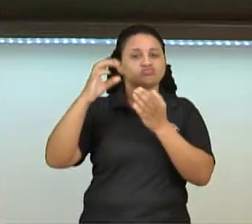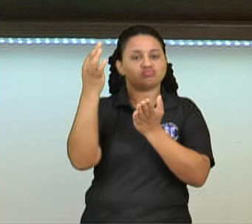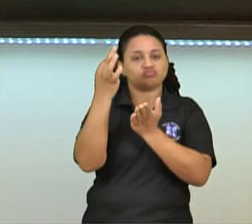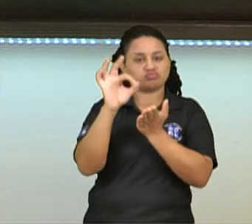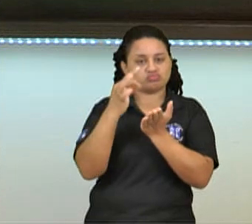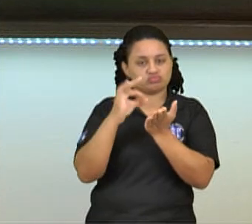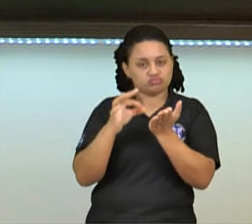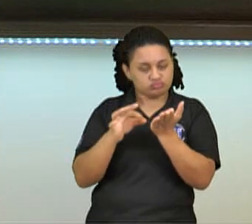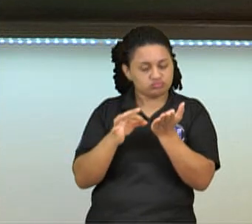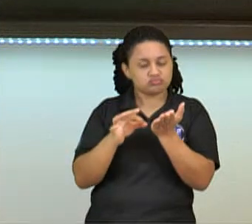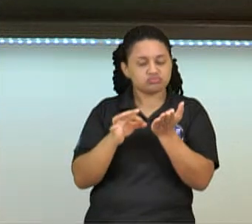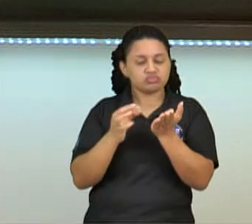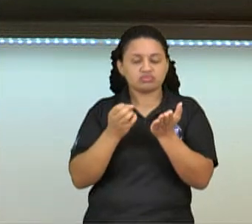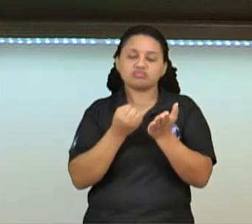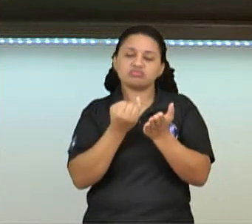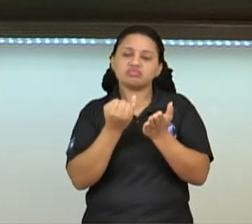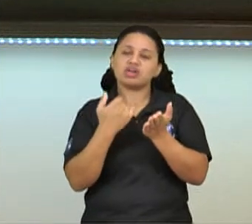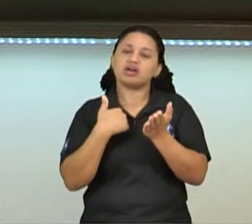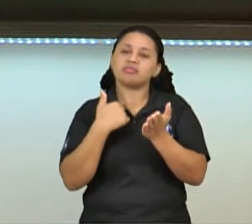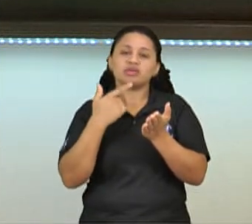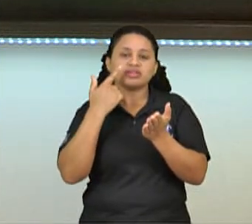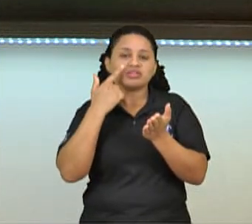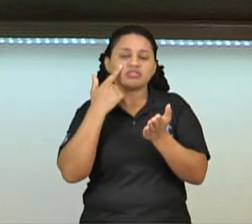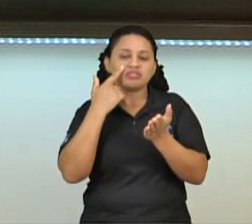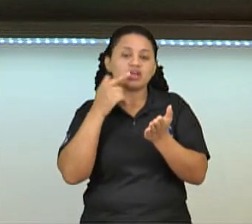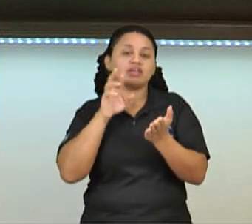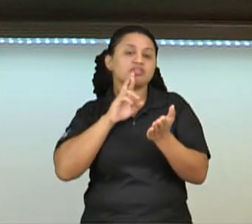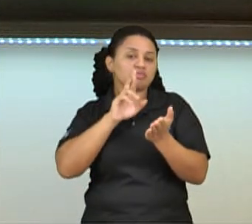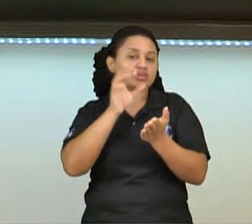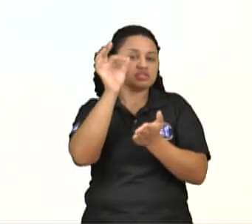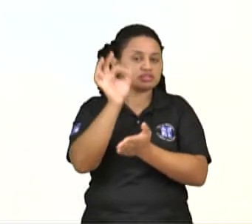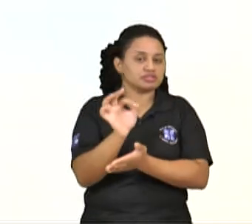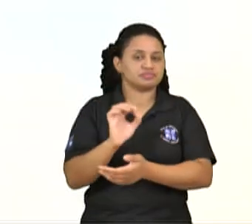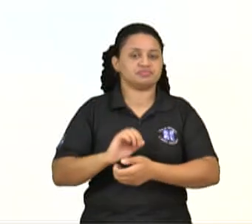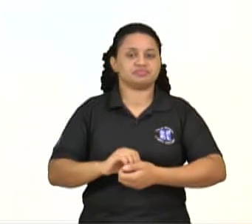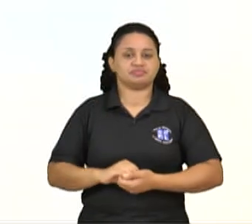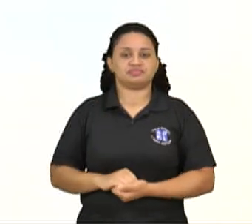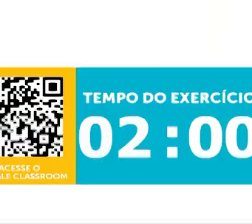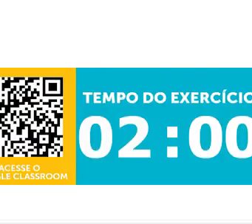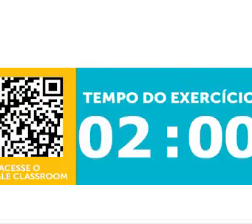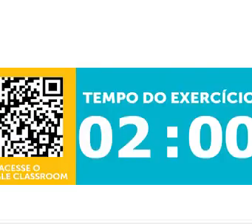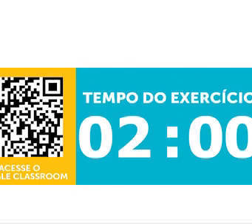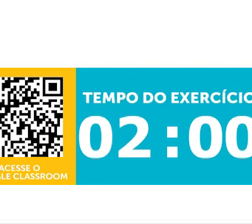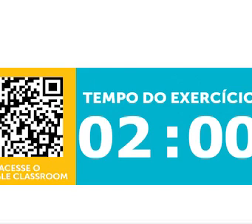para ver, daqui a alguns minutinhos, para ver se essas respostas estão corretas.